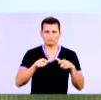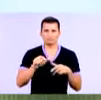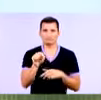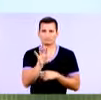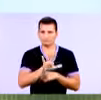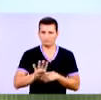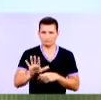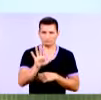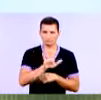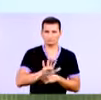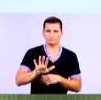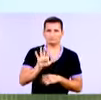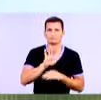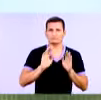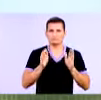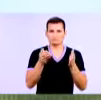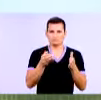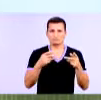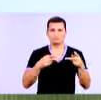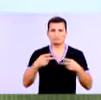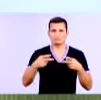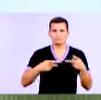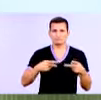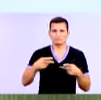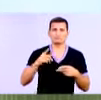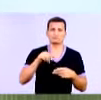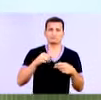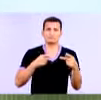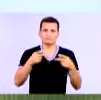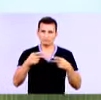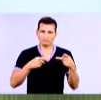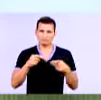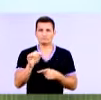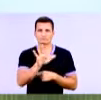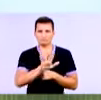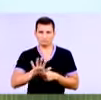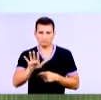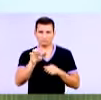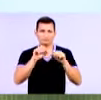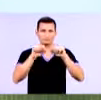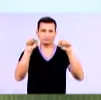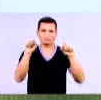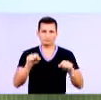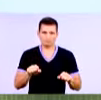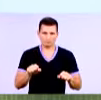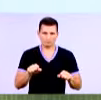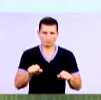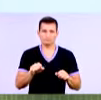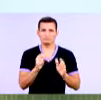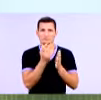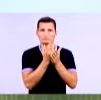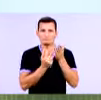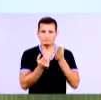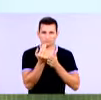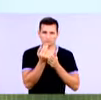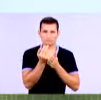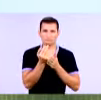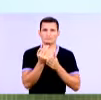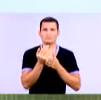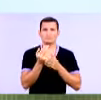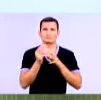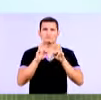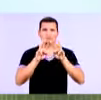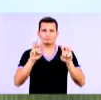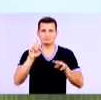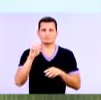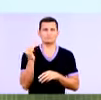esse aspecto específico do projeto, que é o projeto das interfaces do sistema, né? A parte de design do site. É importante